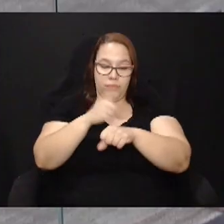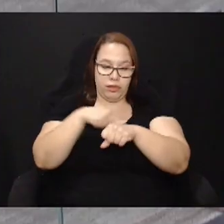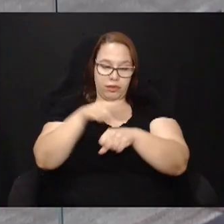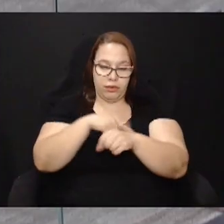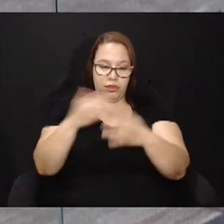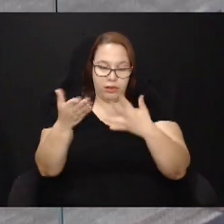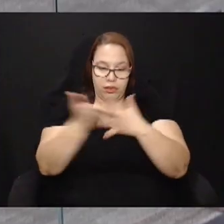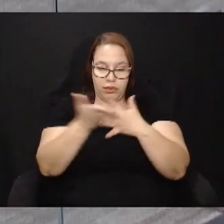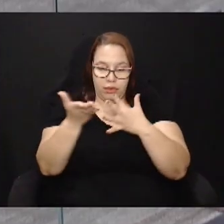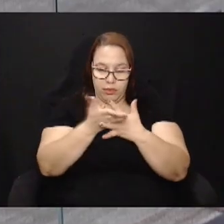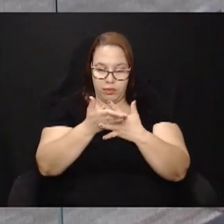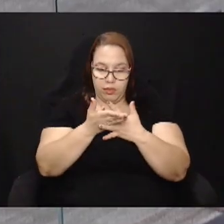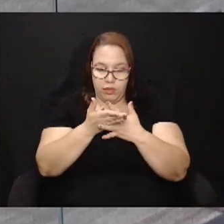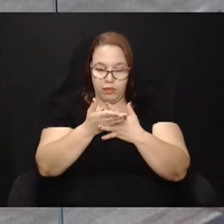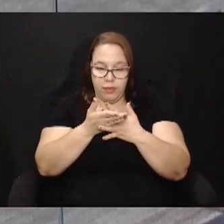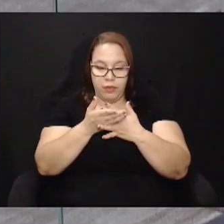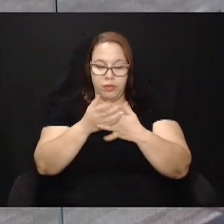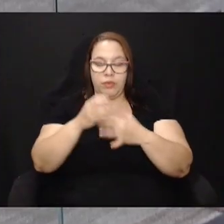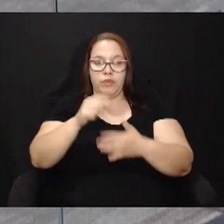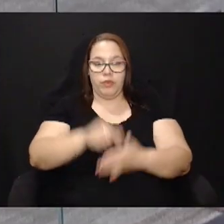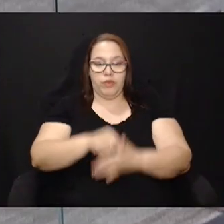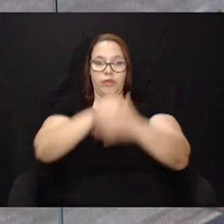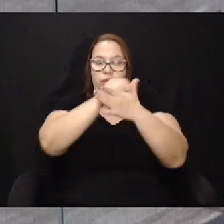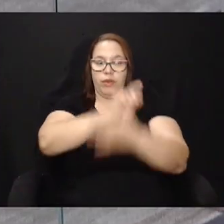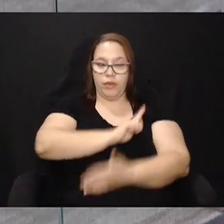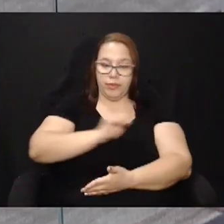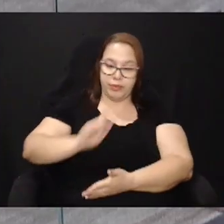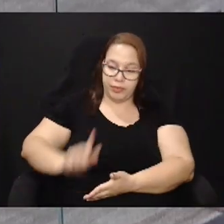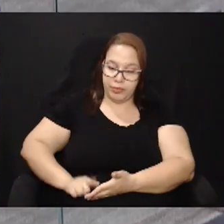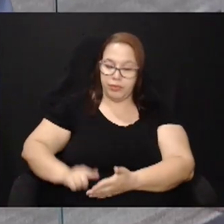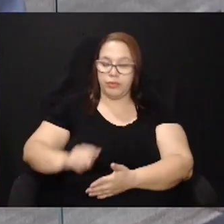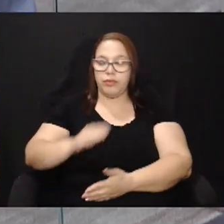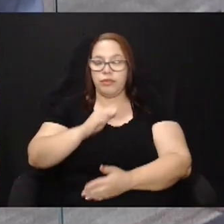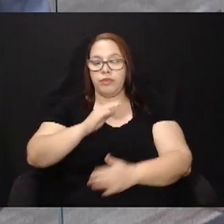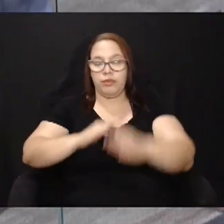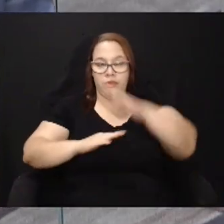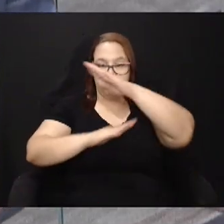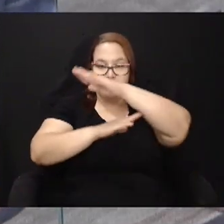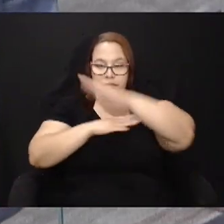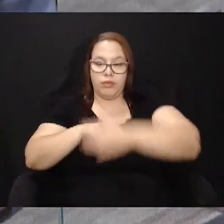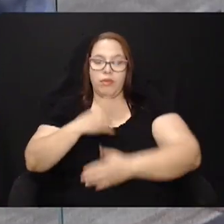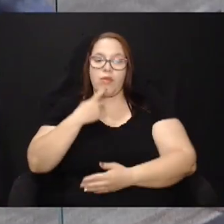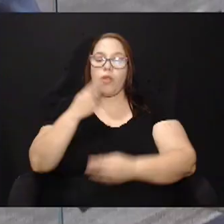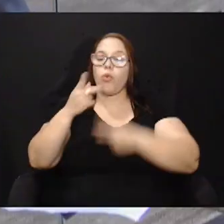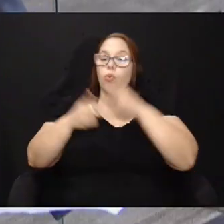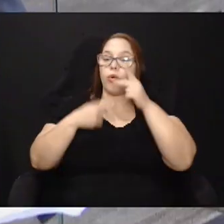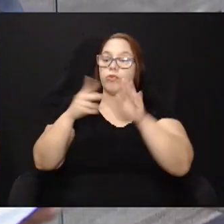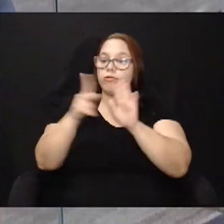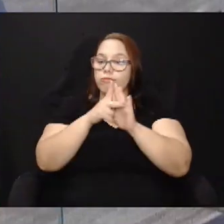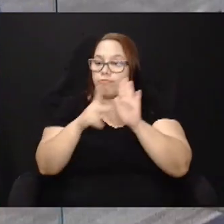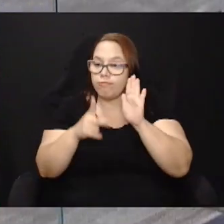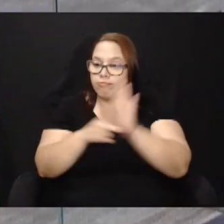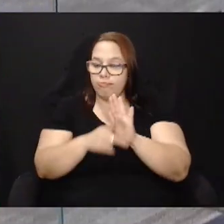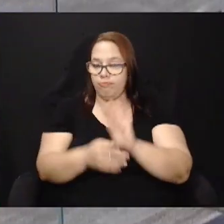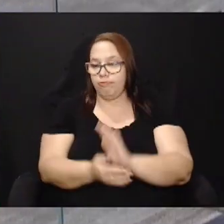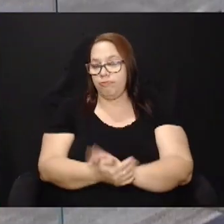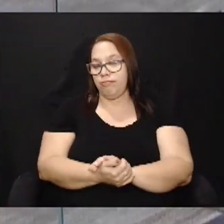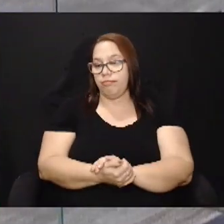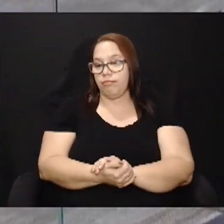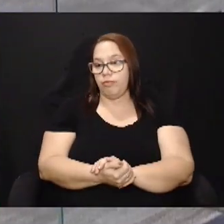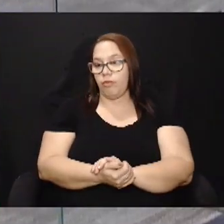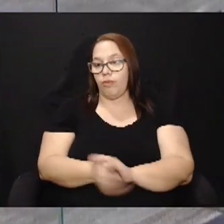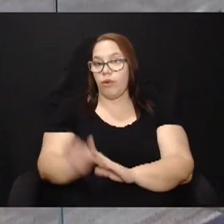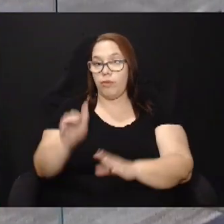Paulo Haddad, que é justamente o líder de governo na Câmara, para falar sobre esse projeto que foi votado em